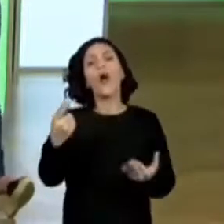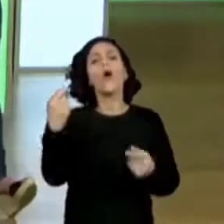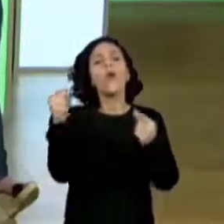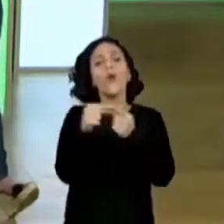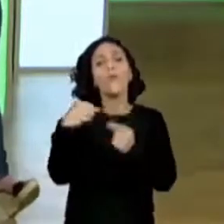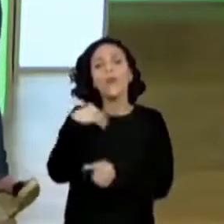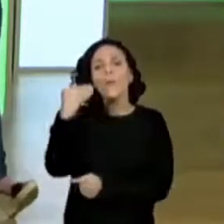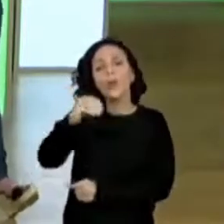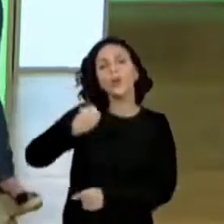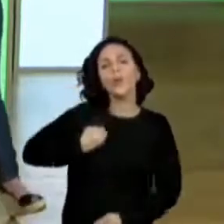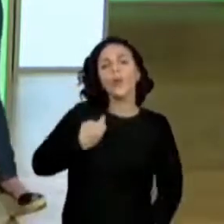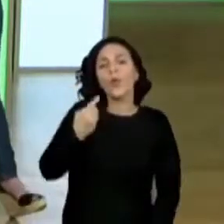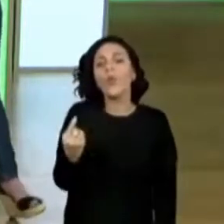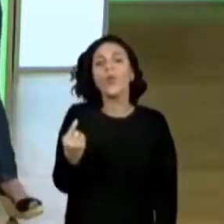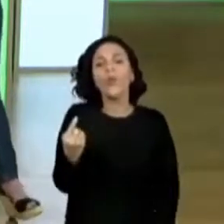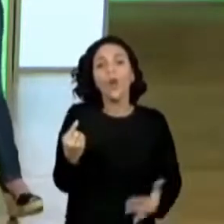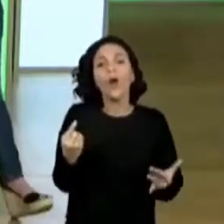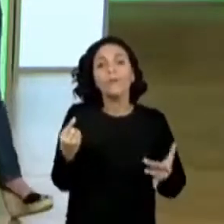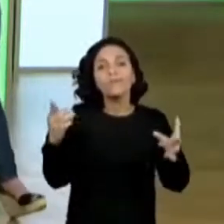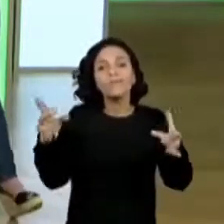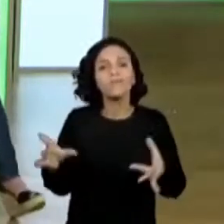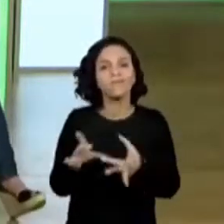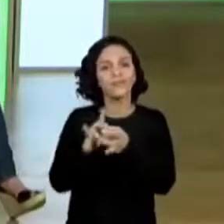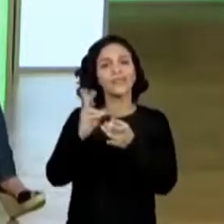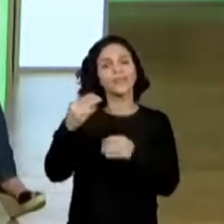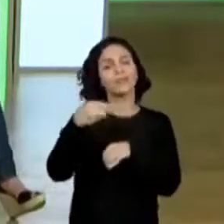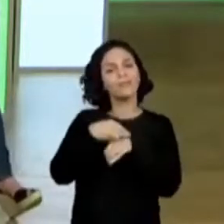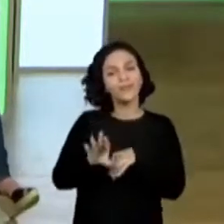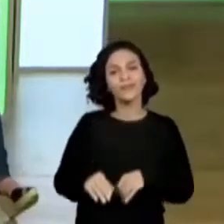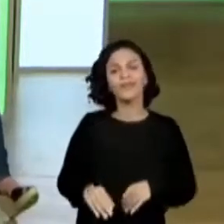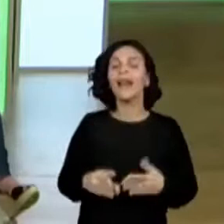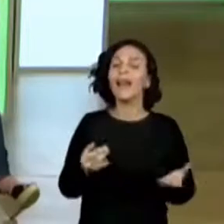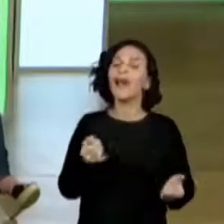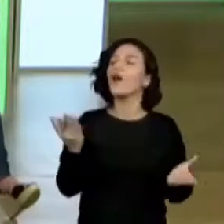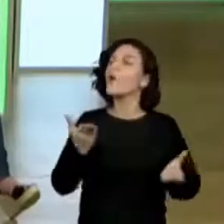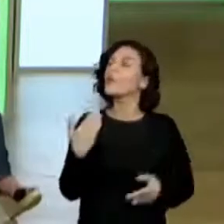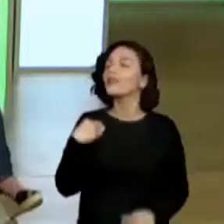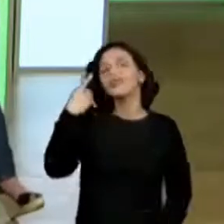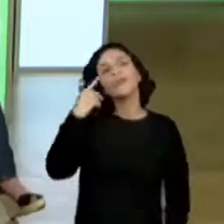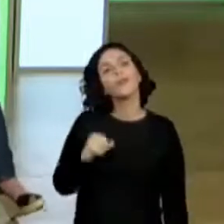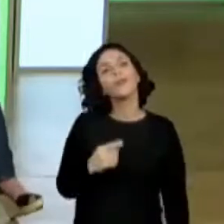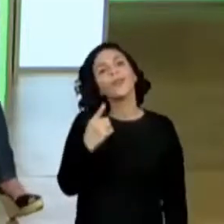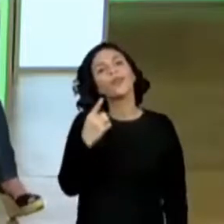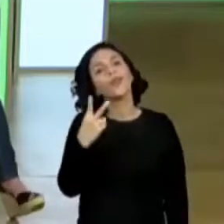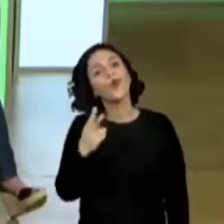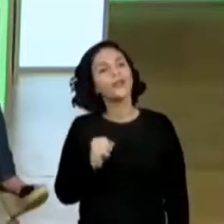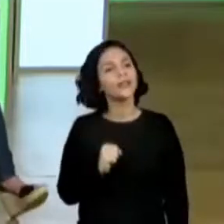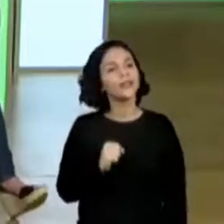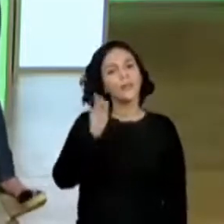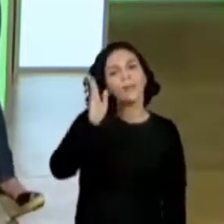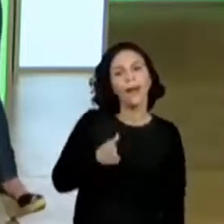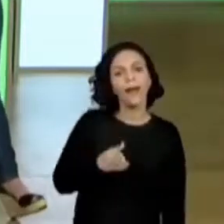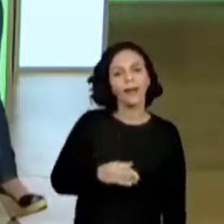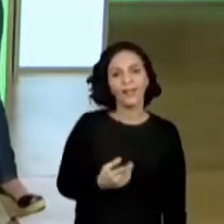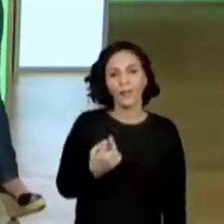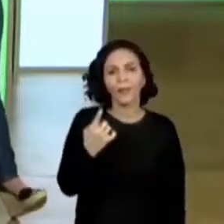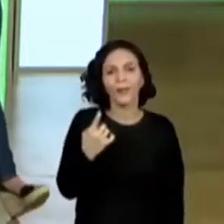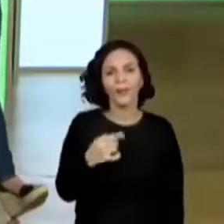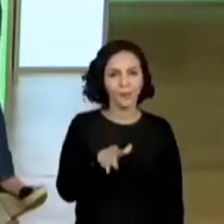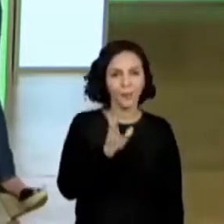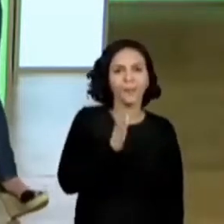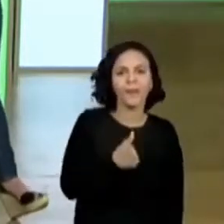1? Não é? Porque a gente sempre fala... 12 do 1 de, não é assim? 13 de